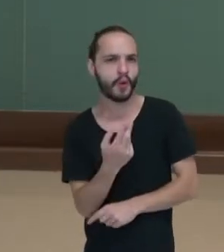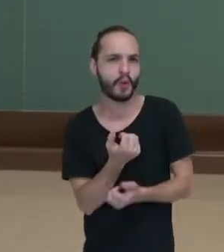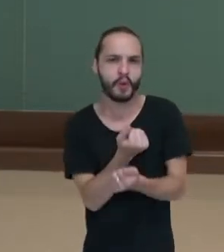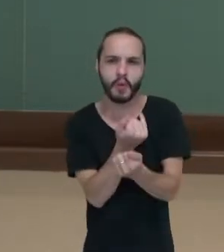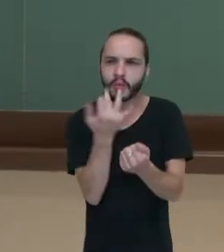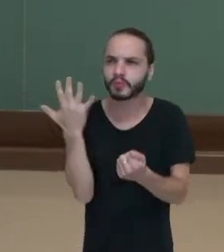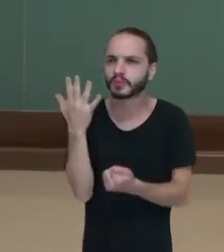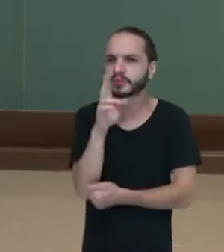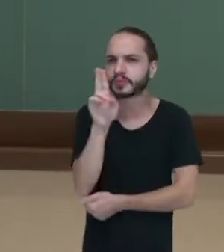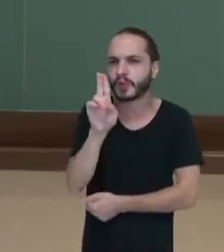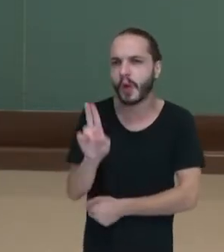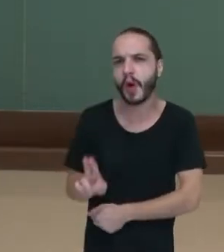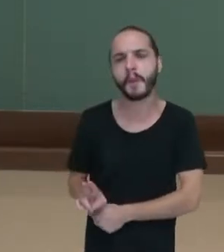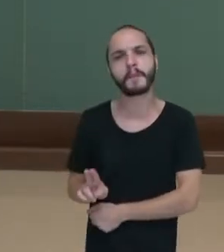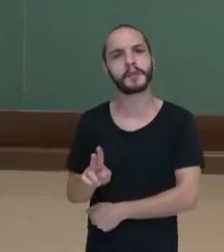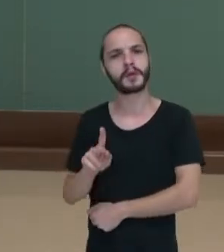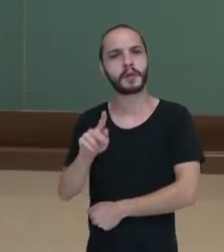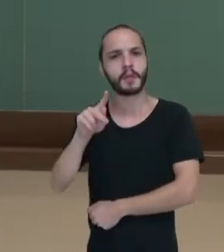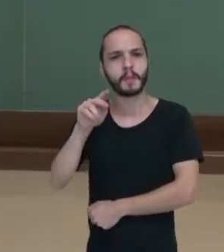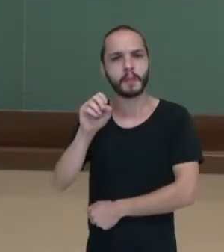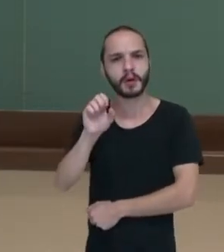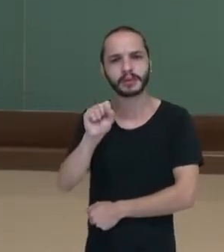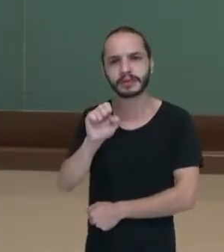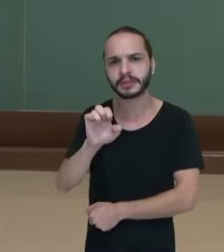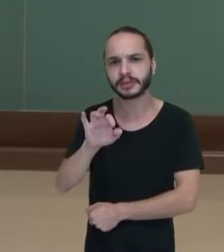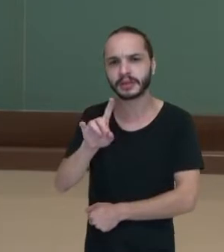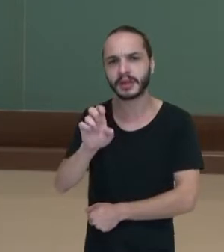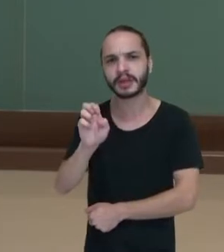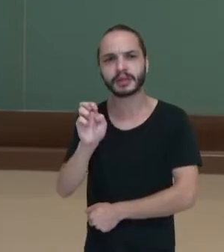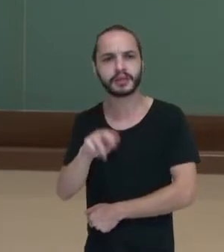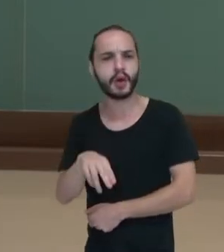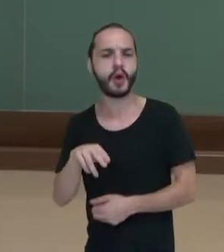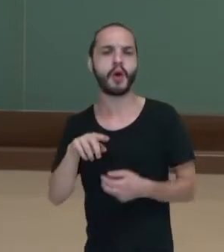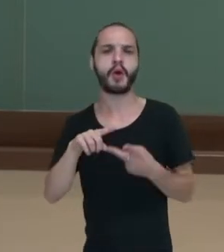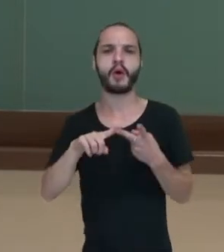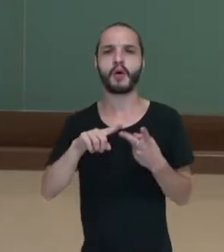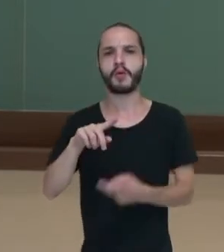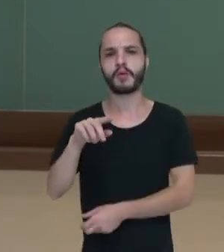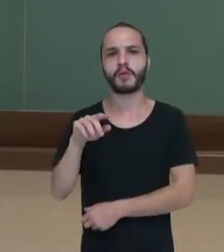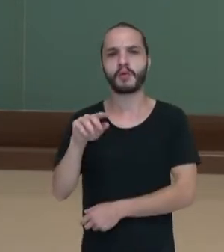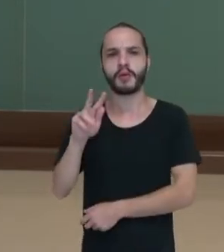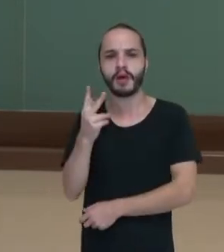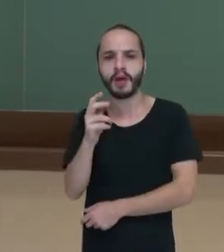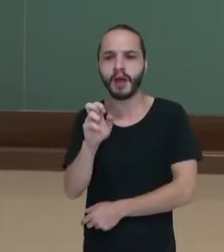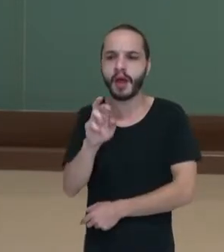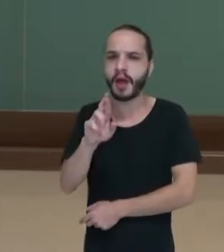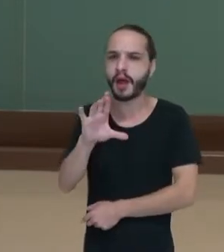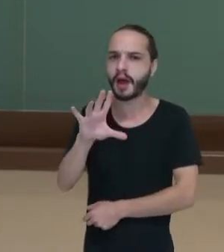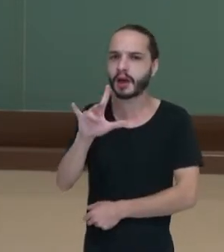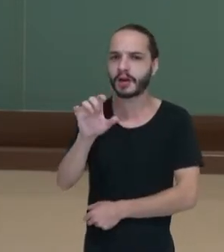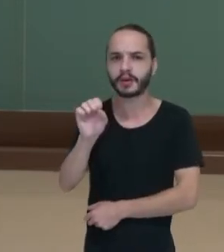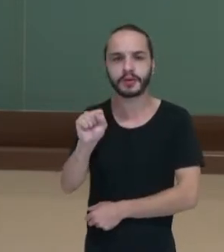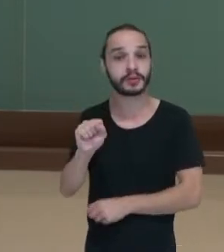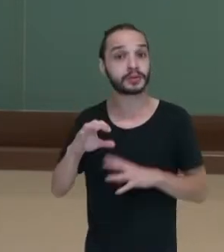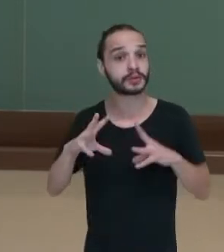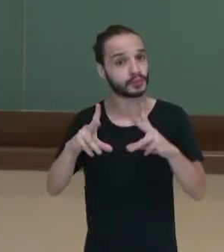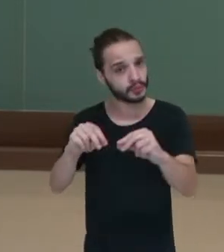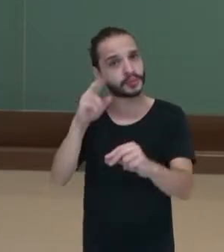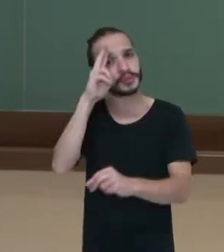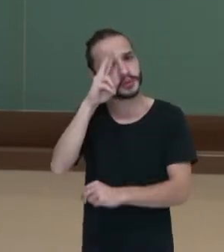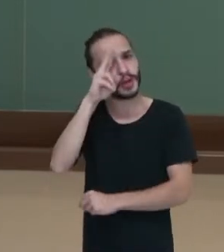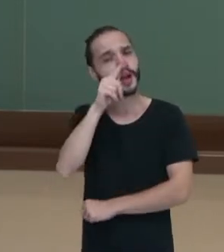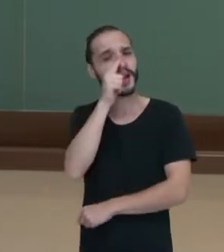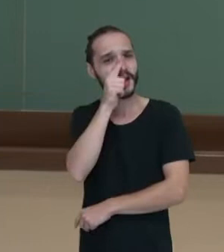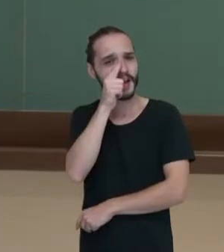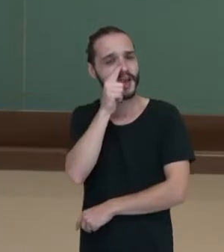nesses nomes? Poseidon ou até mesmo Hades, que é temido, né? Todos eles fazem parte da história da